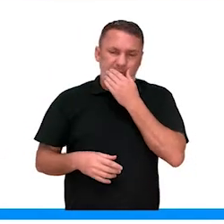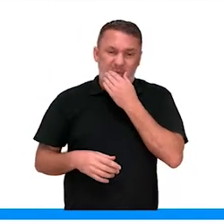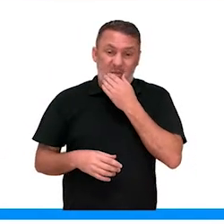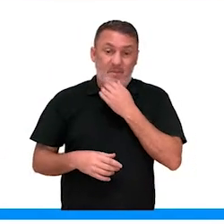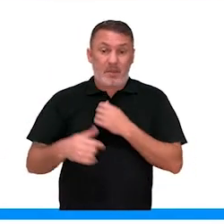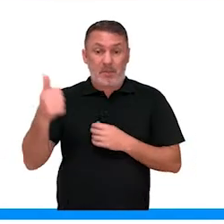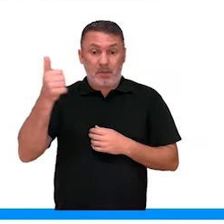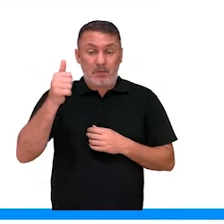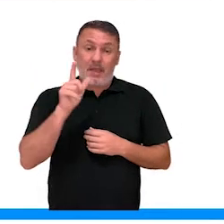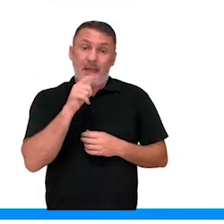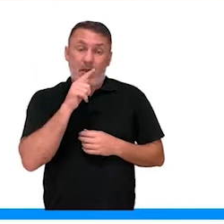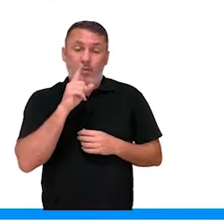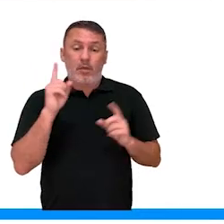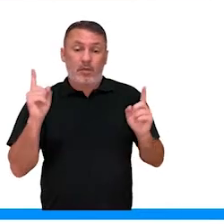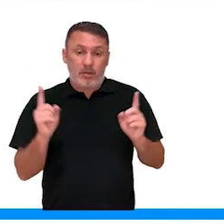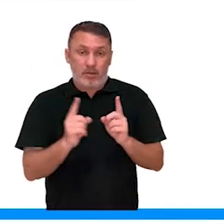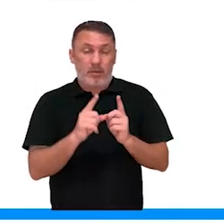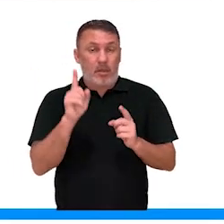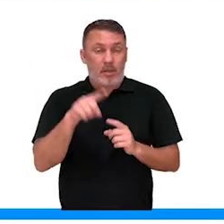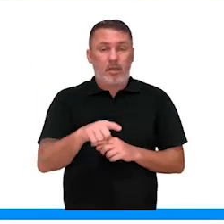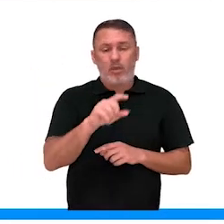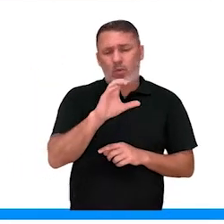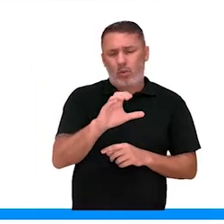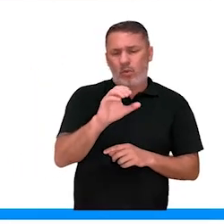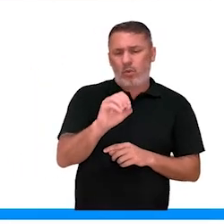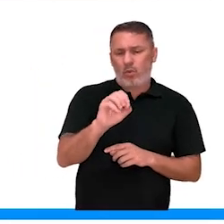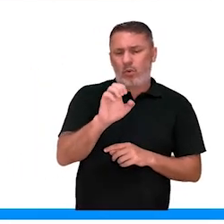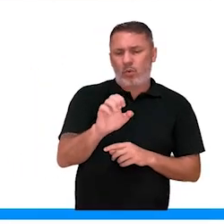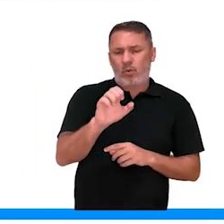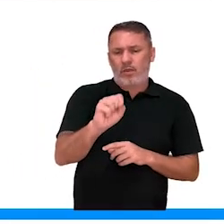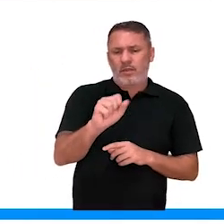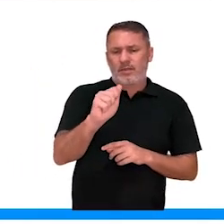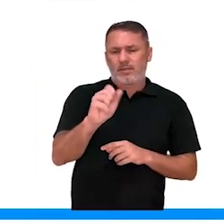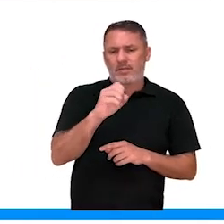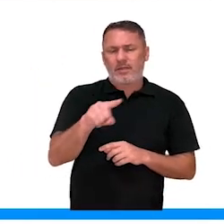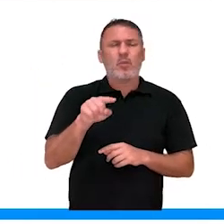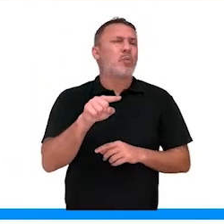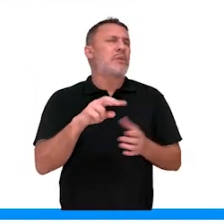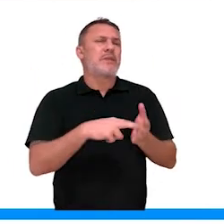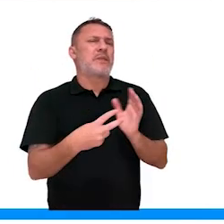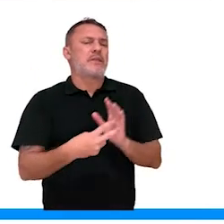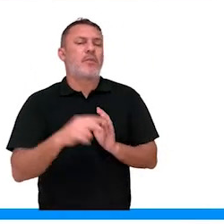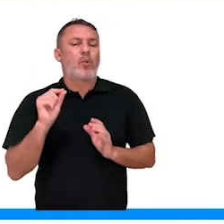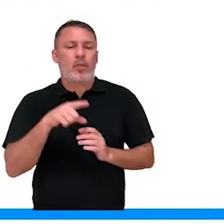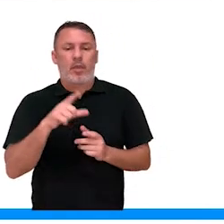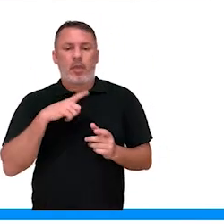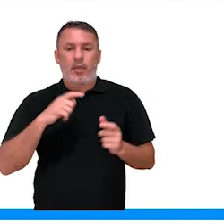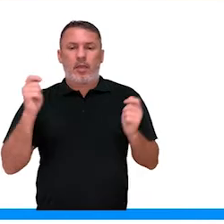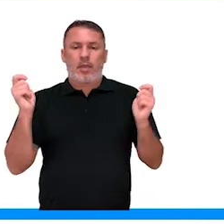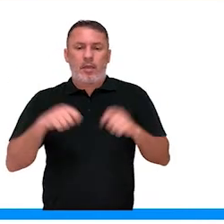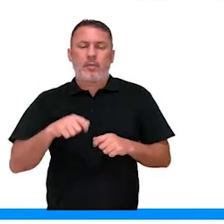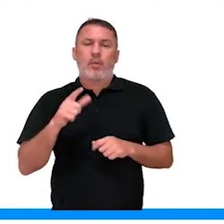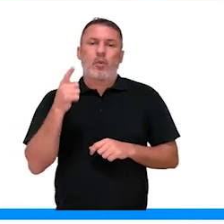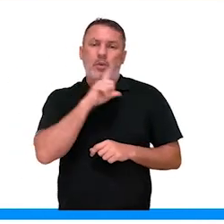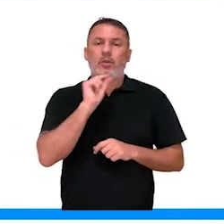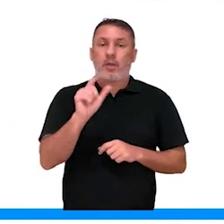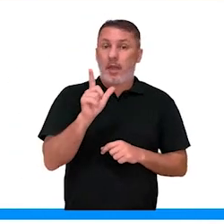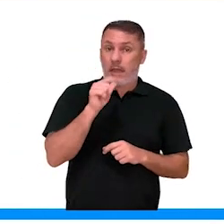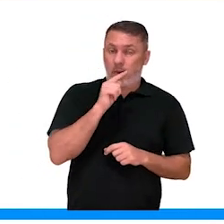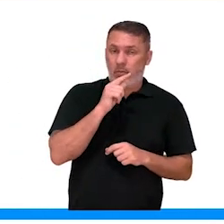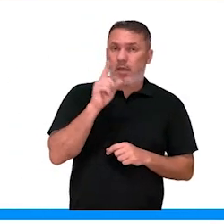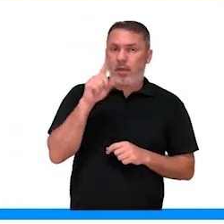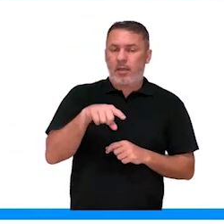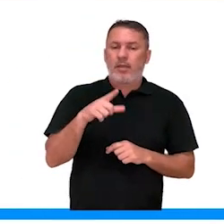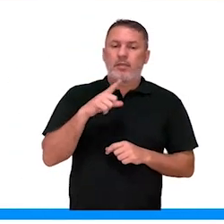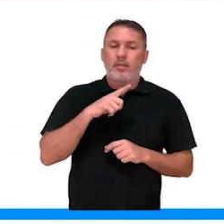fala primeiro que ela tem uma propriedade de coesão. O que significa isso? É a capacidade que a